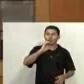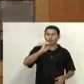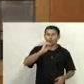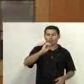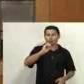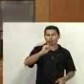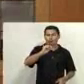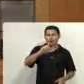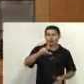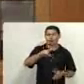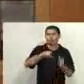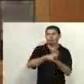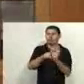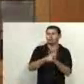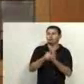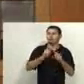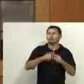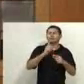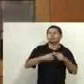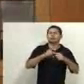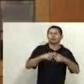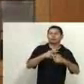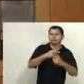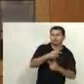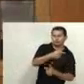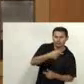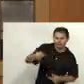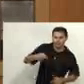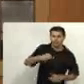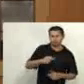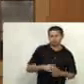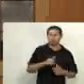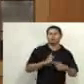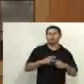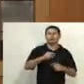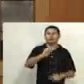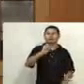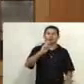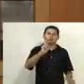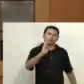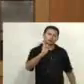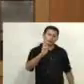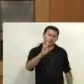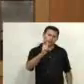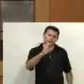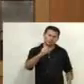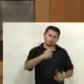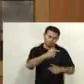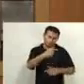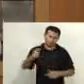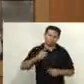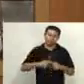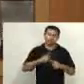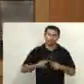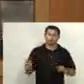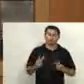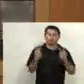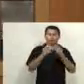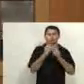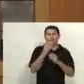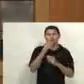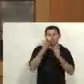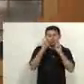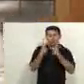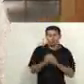às 20h34. Por que a subtração, pessoal? Olha só, nesse caso eu tinha um valor, eu peço por gentileza